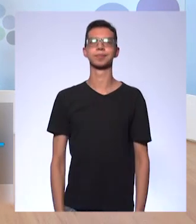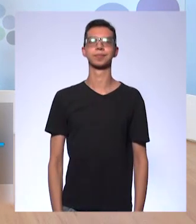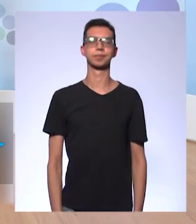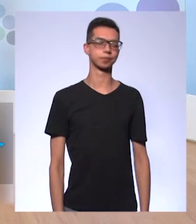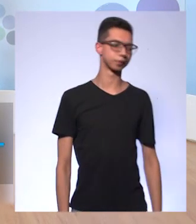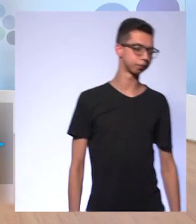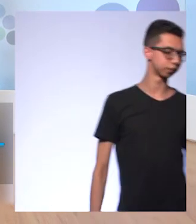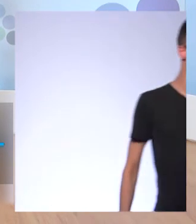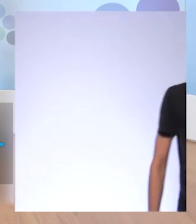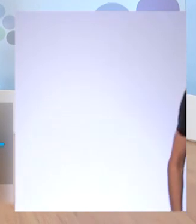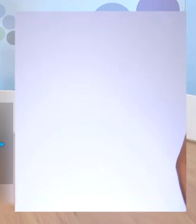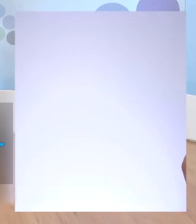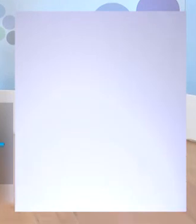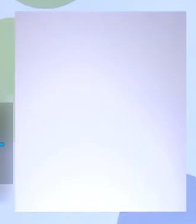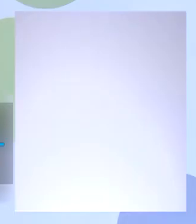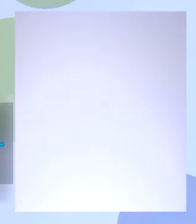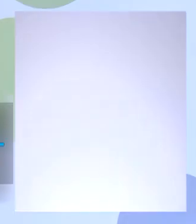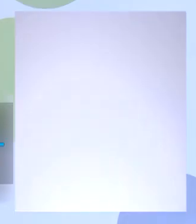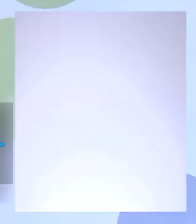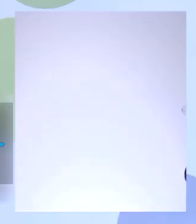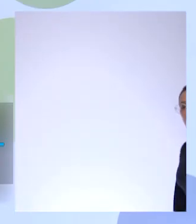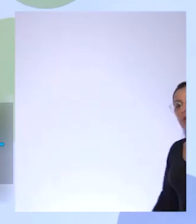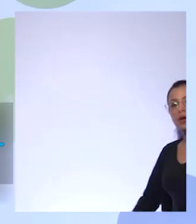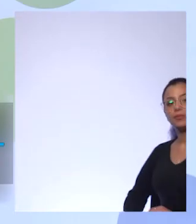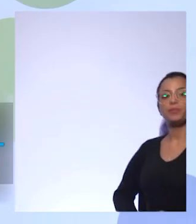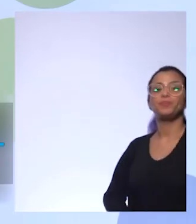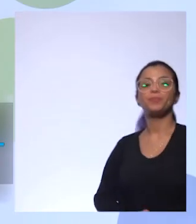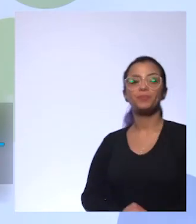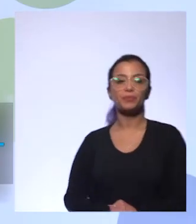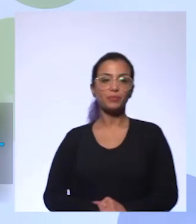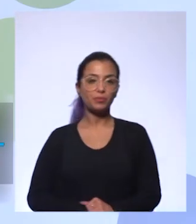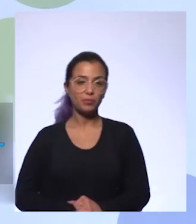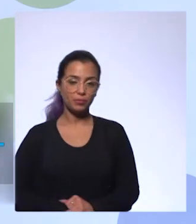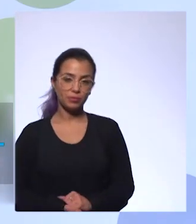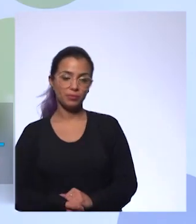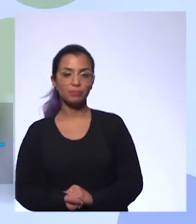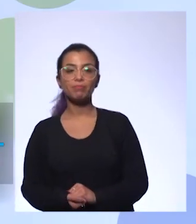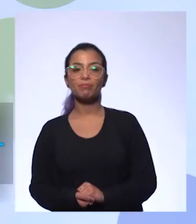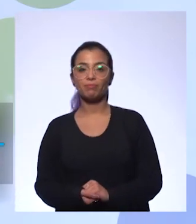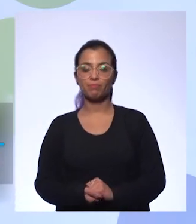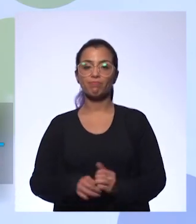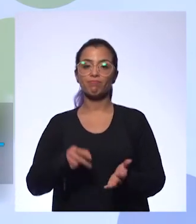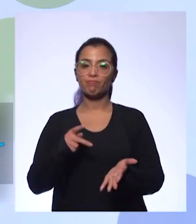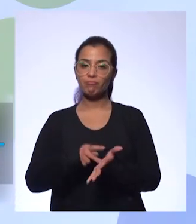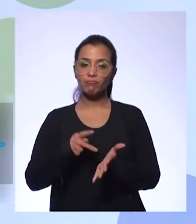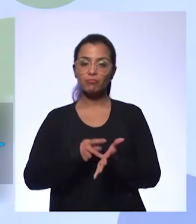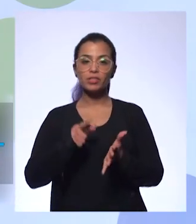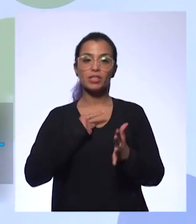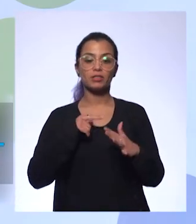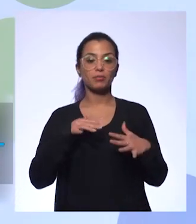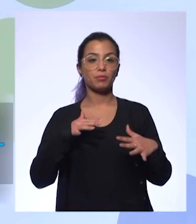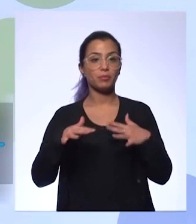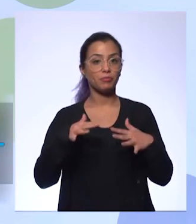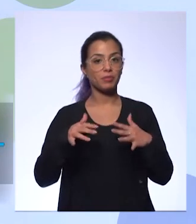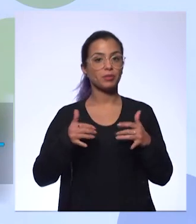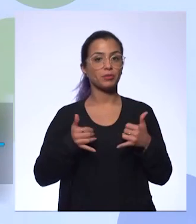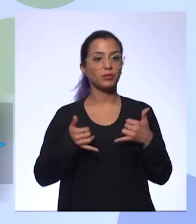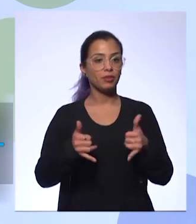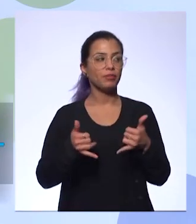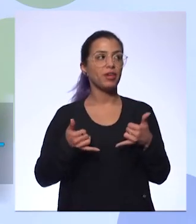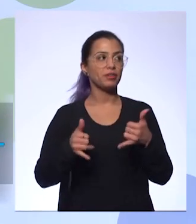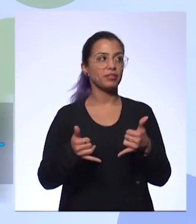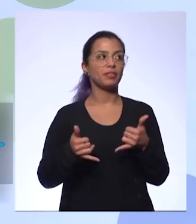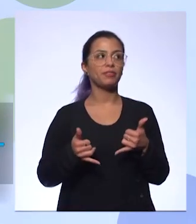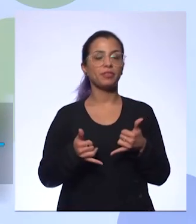por essa questão toda, né, do movimento ali, daquele choque que você recebe. Então,